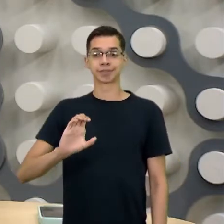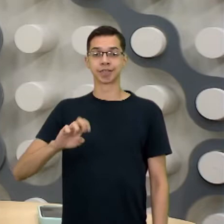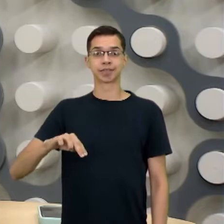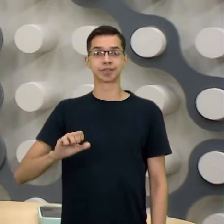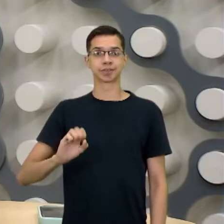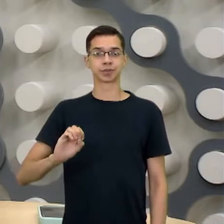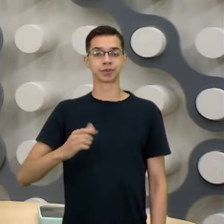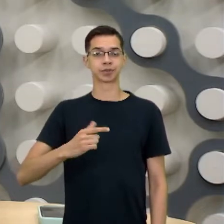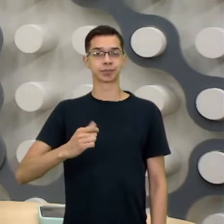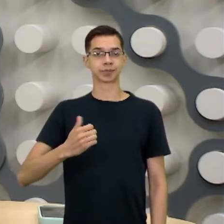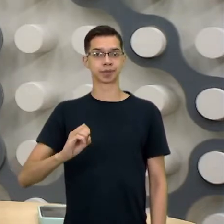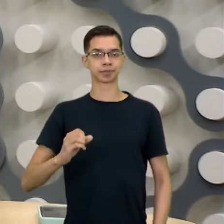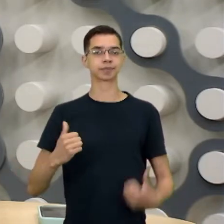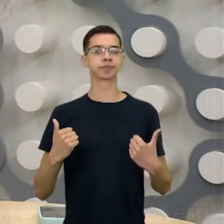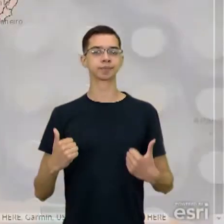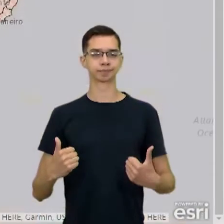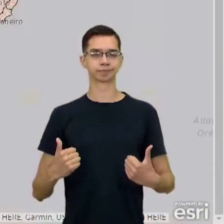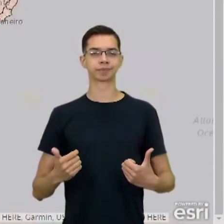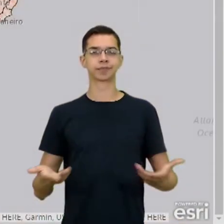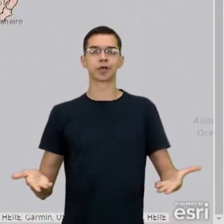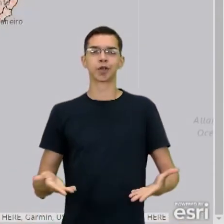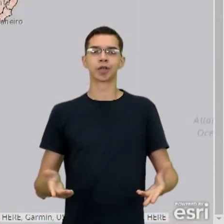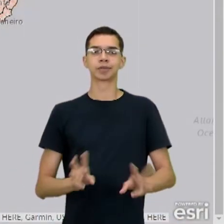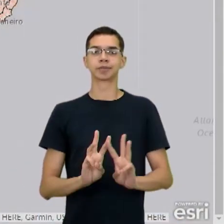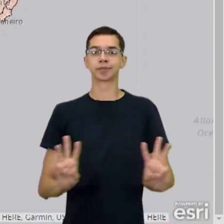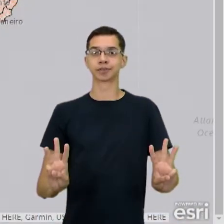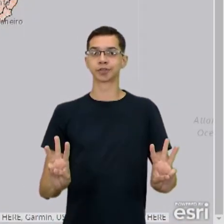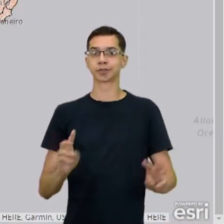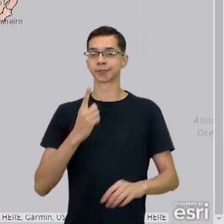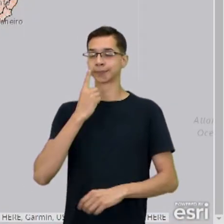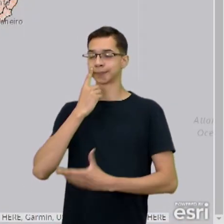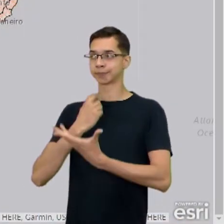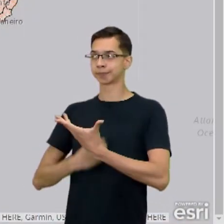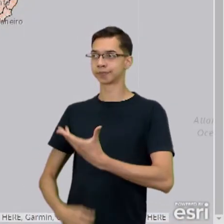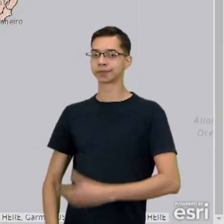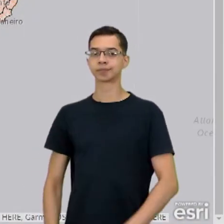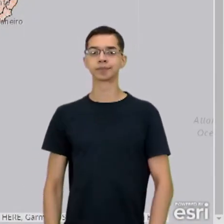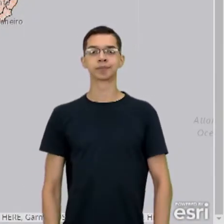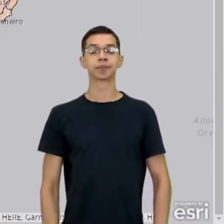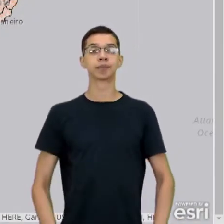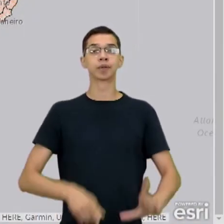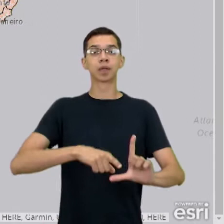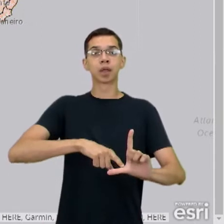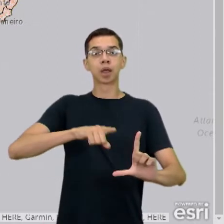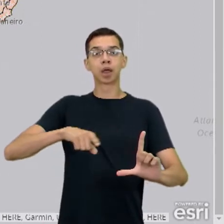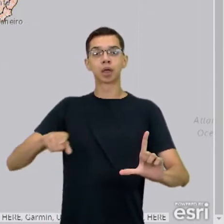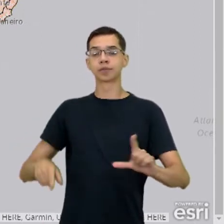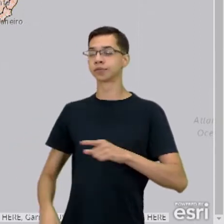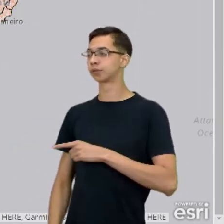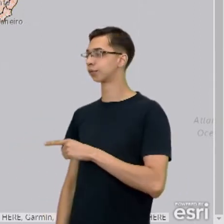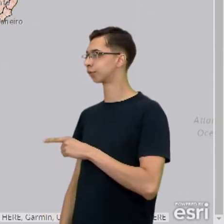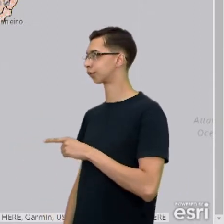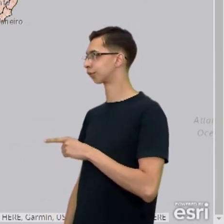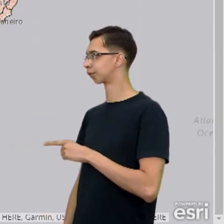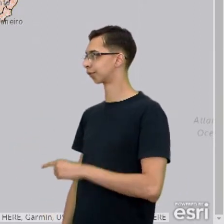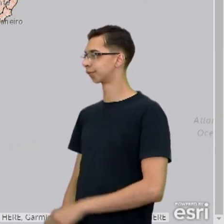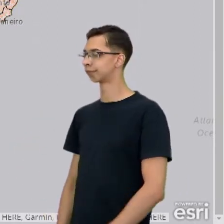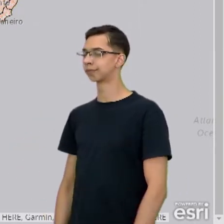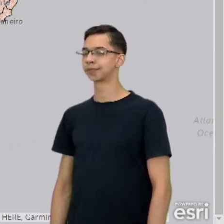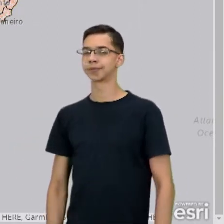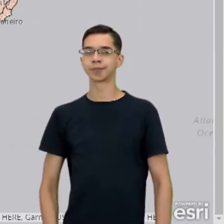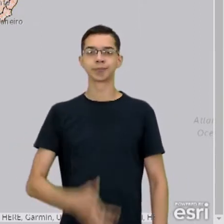2010. Voltando lá para o site, a gente vai ver também que tem o gráfico, né, mostrando, né, a quantidade de população, né,